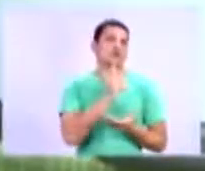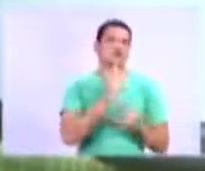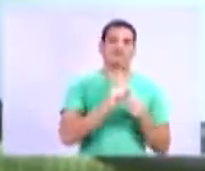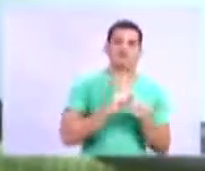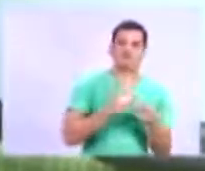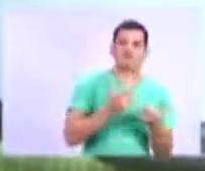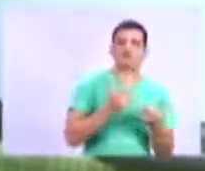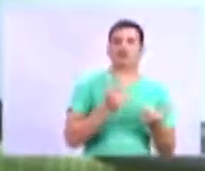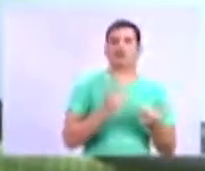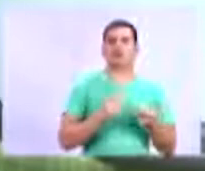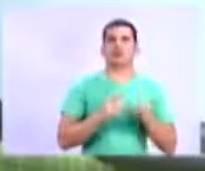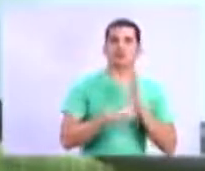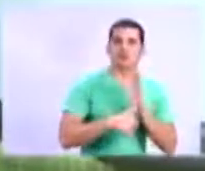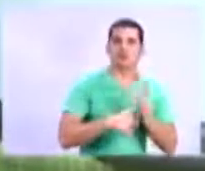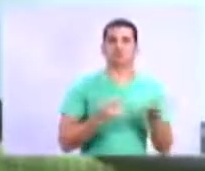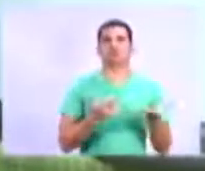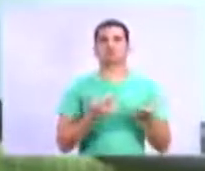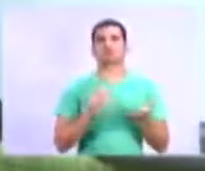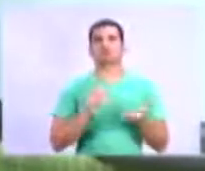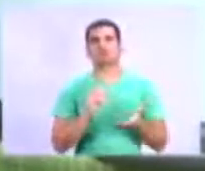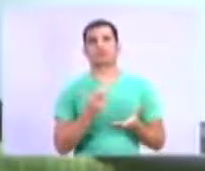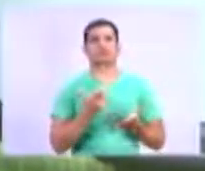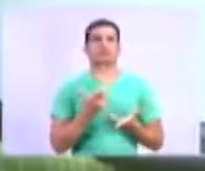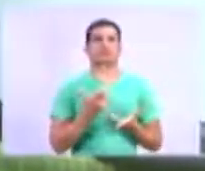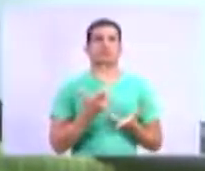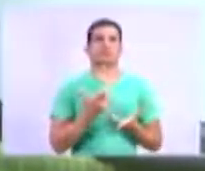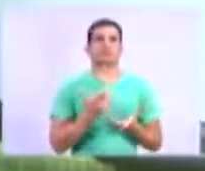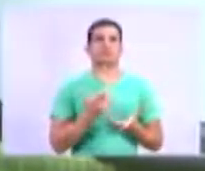ser corrupta, não vai se corromper, não vai